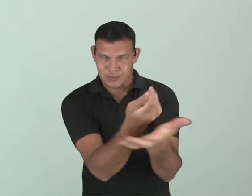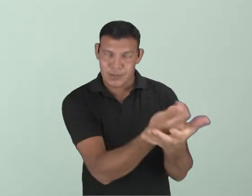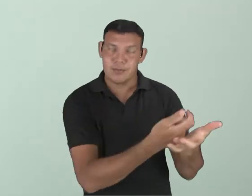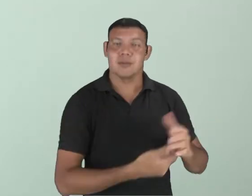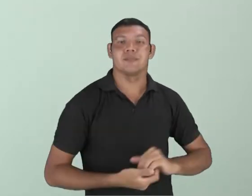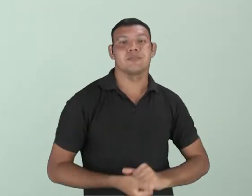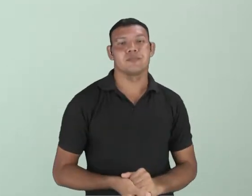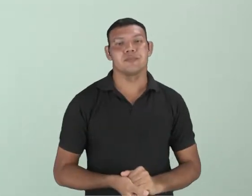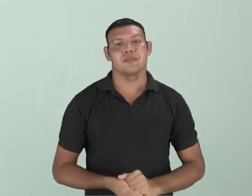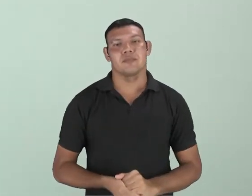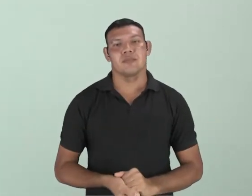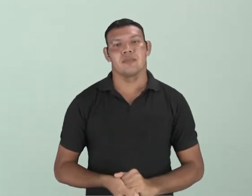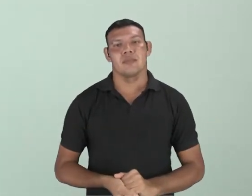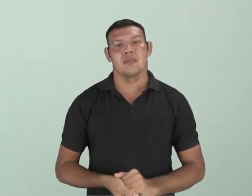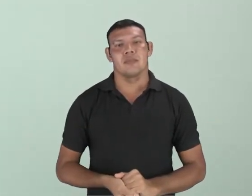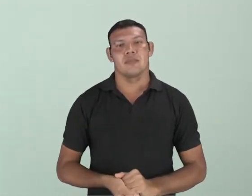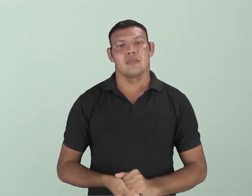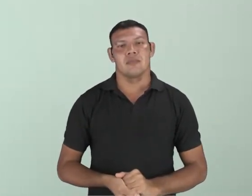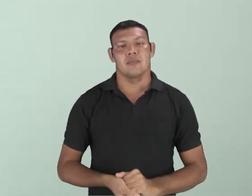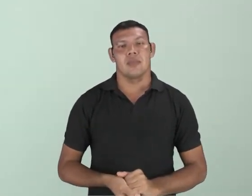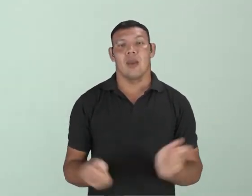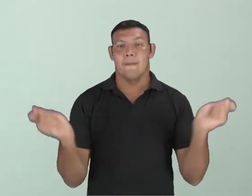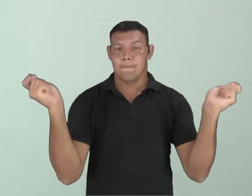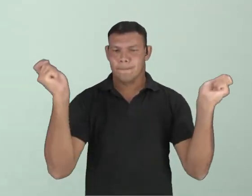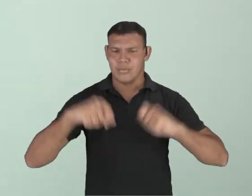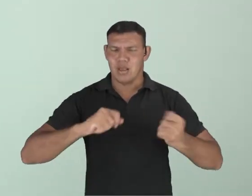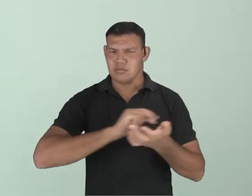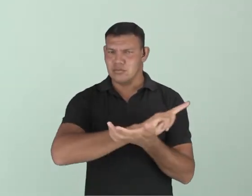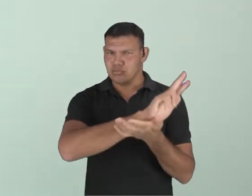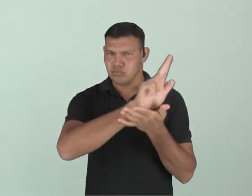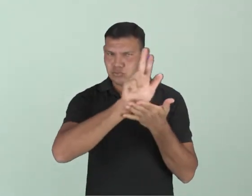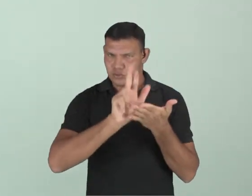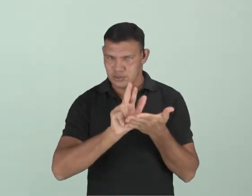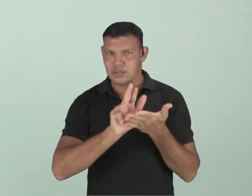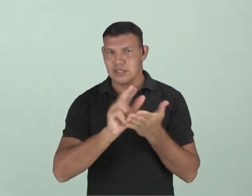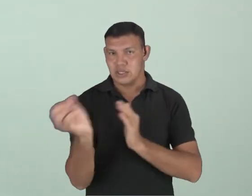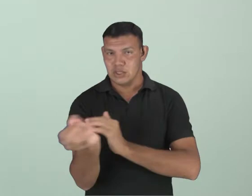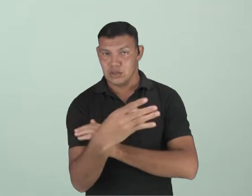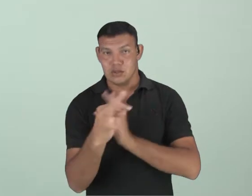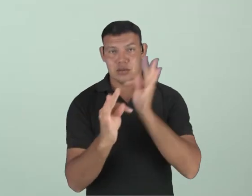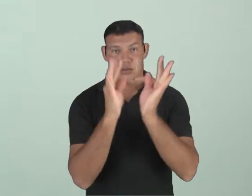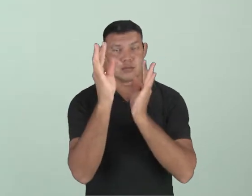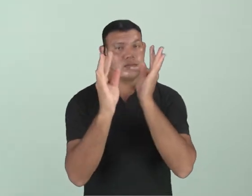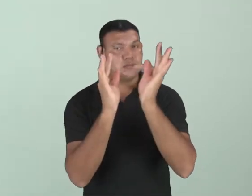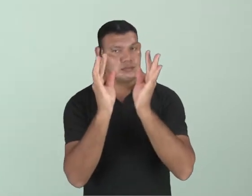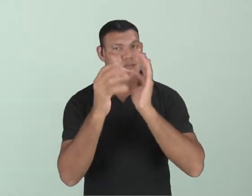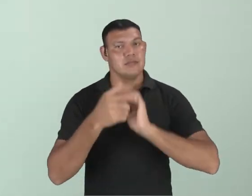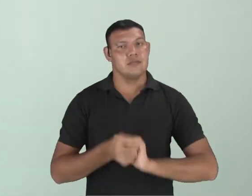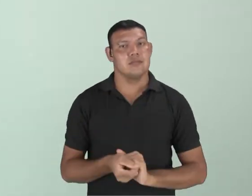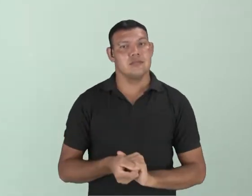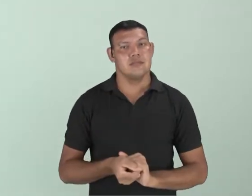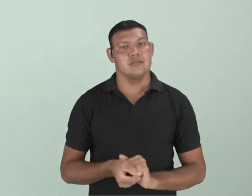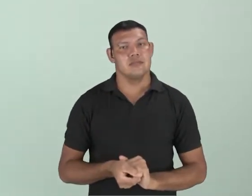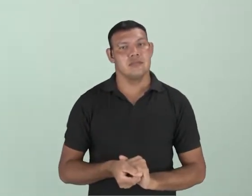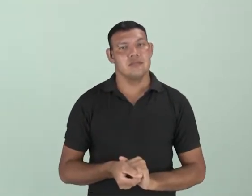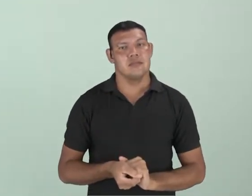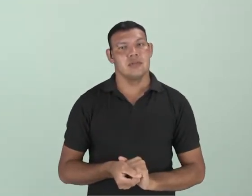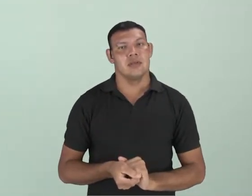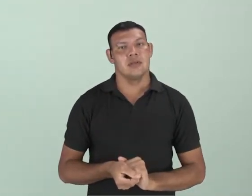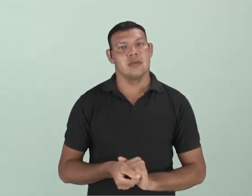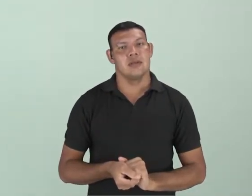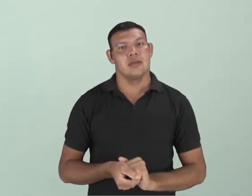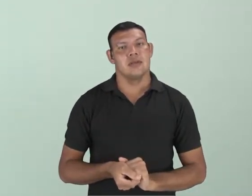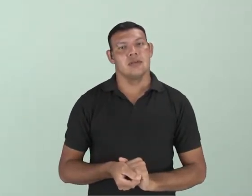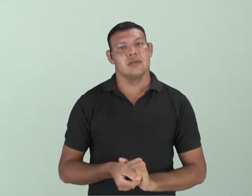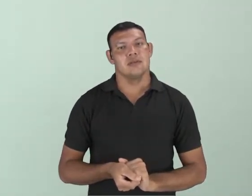E dentro desses várias possibilidades dessas inovações tecnológicas, não só podemos